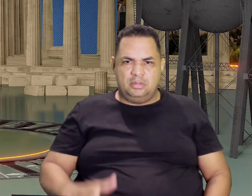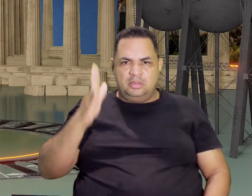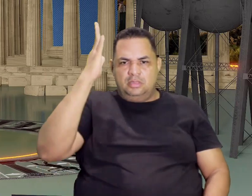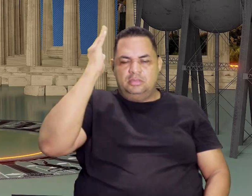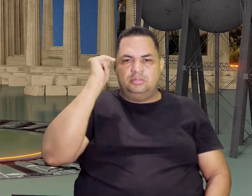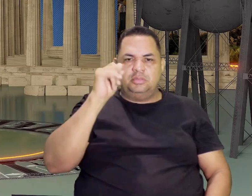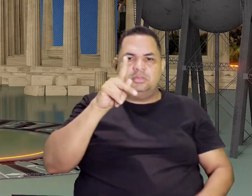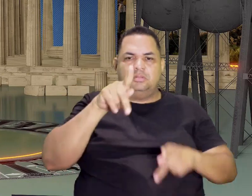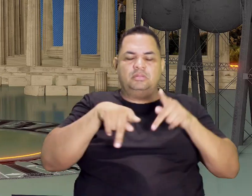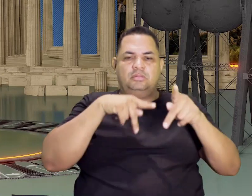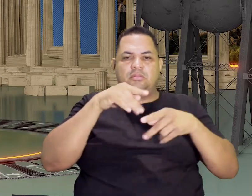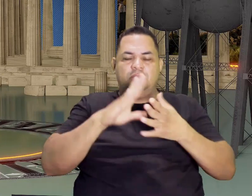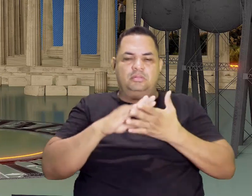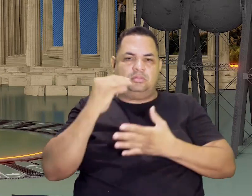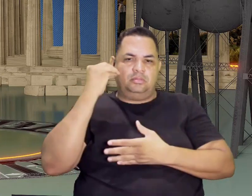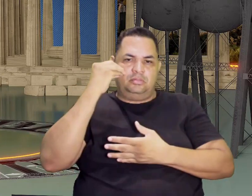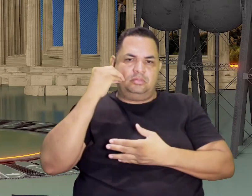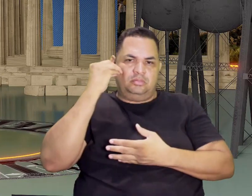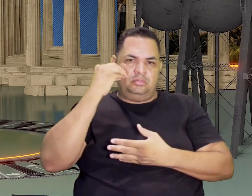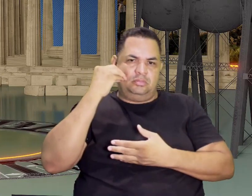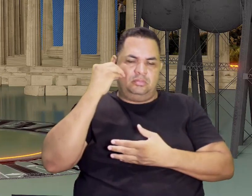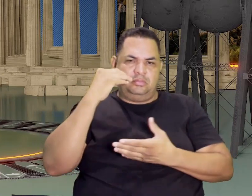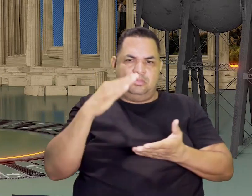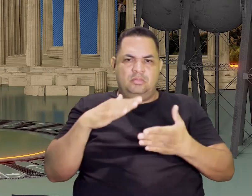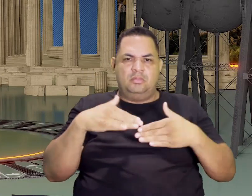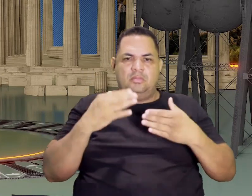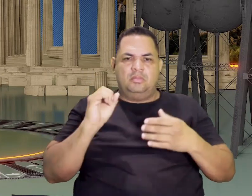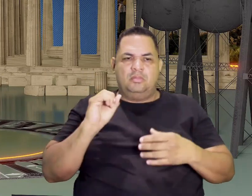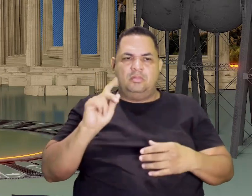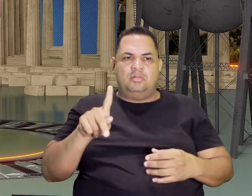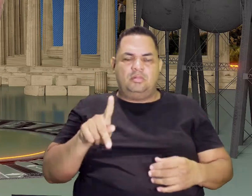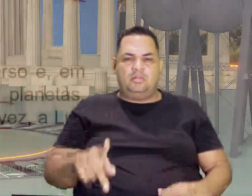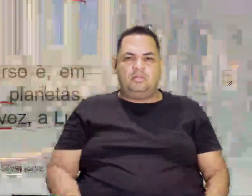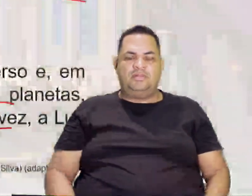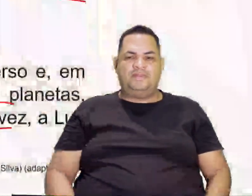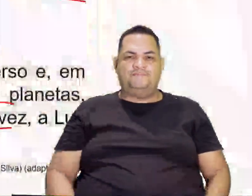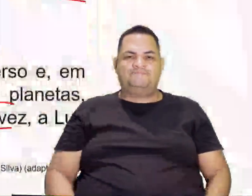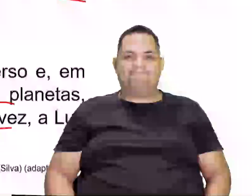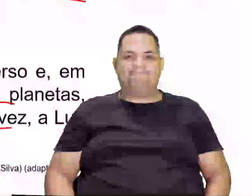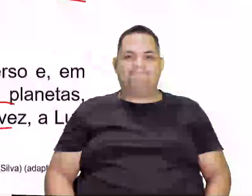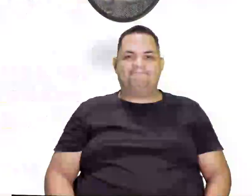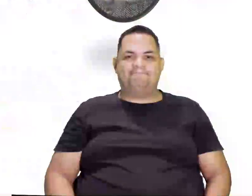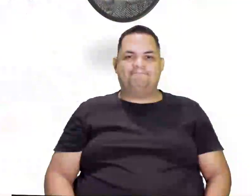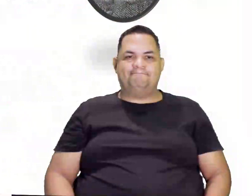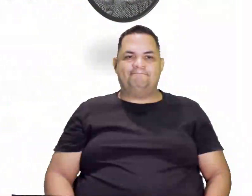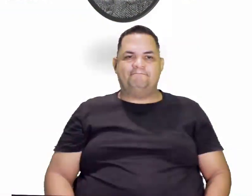sabedoria popular dele, pela experiência, é claro. Ok? Vamos lá? Olha aí.